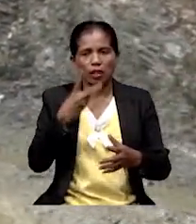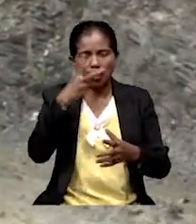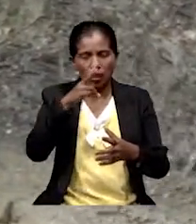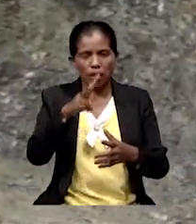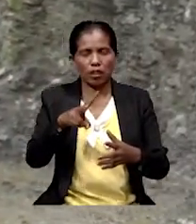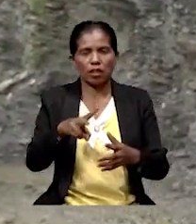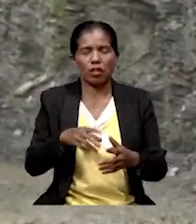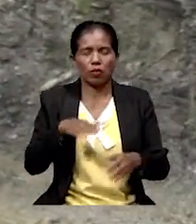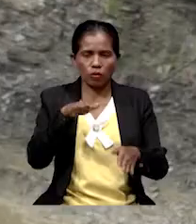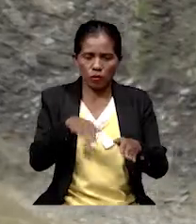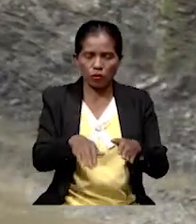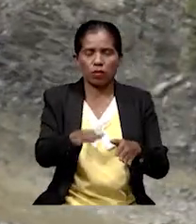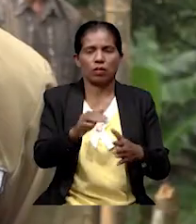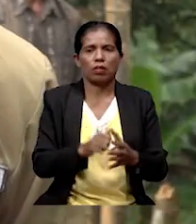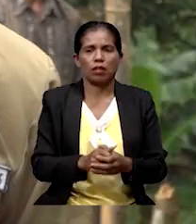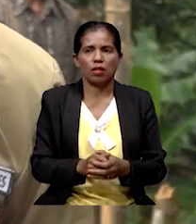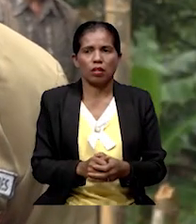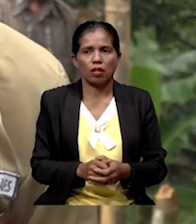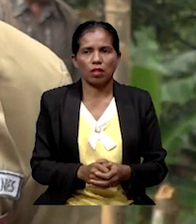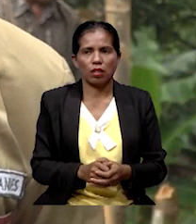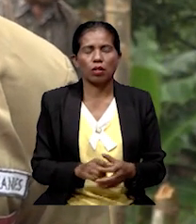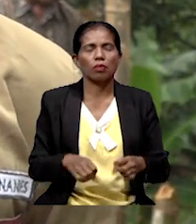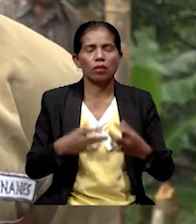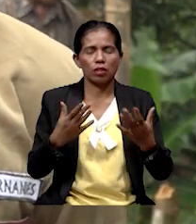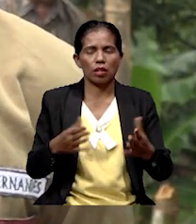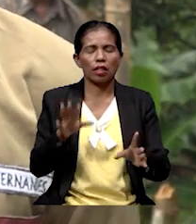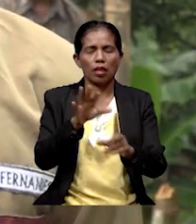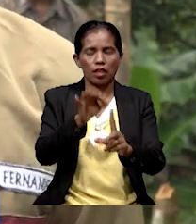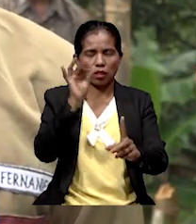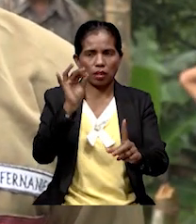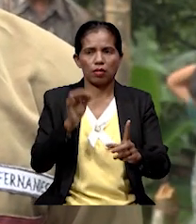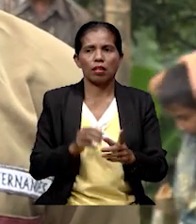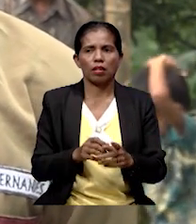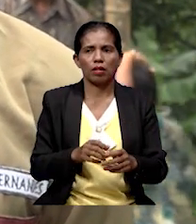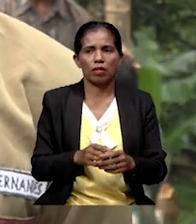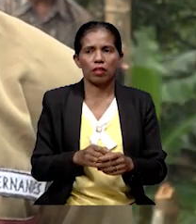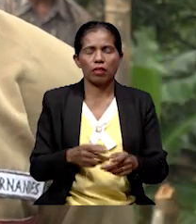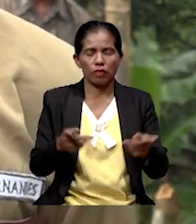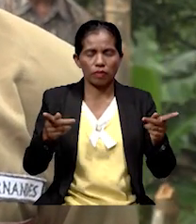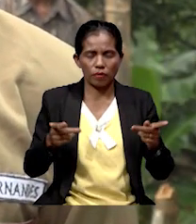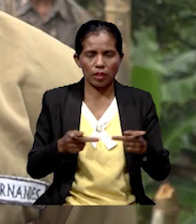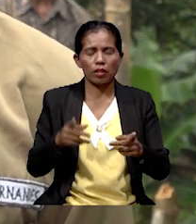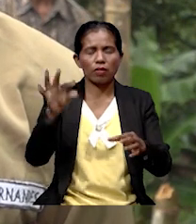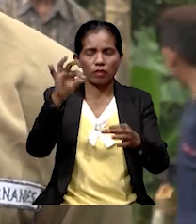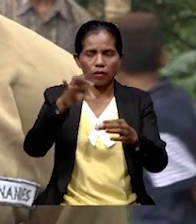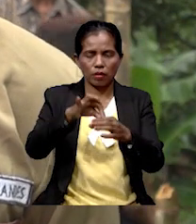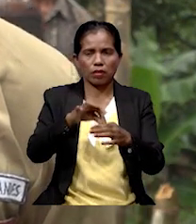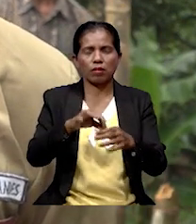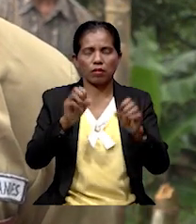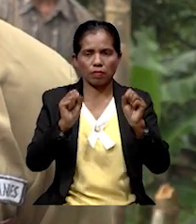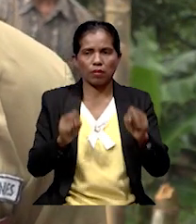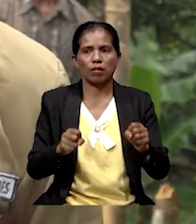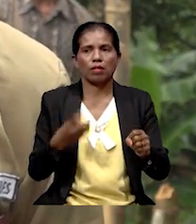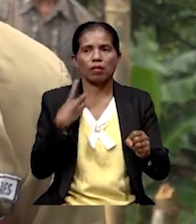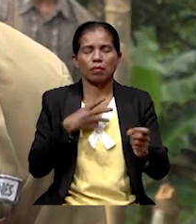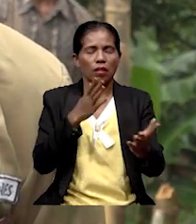ne atiru las dala ne hatetuk dala dala ne unsa ia elisa ainda ne centro de votação se reia be tula ta keu faturasa ne ita